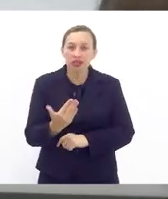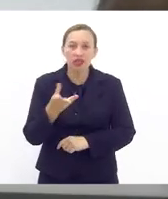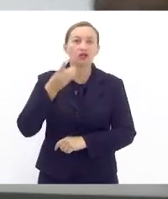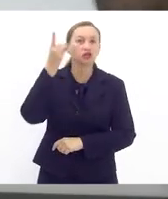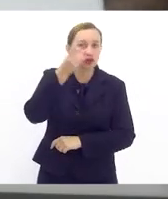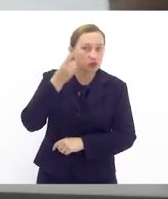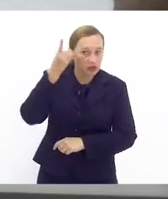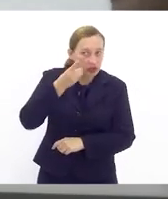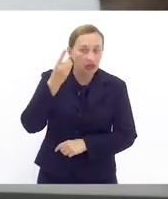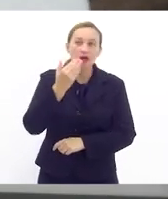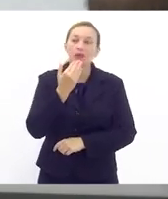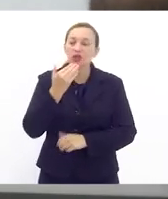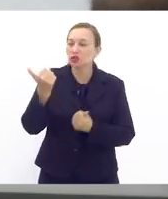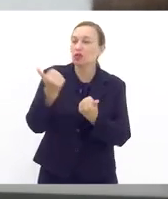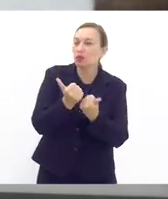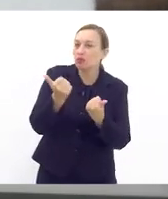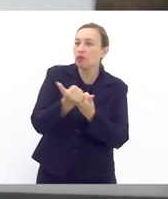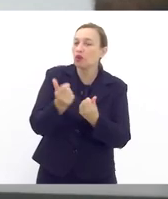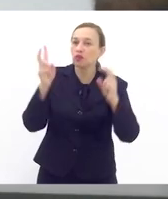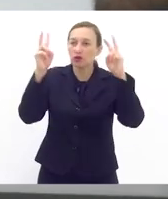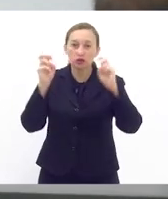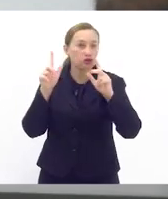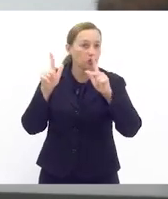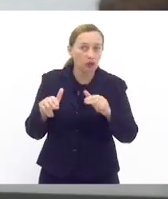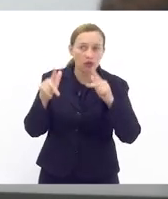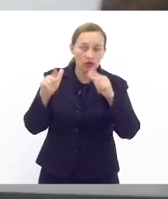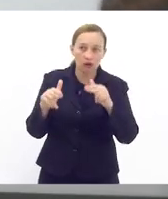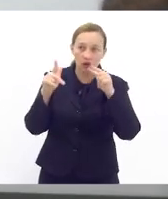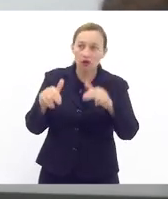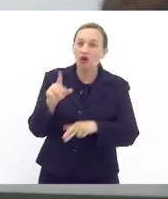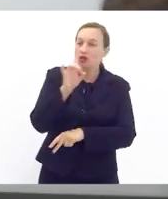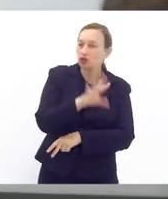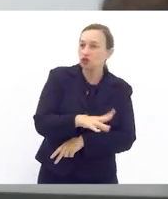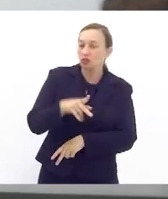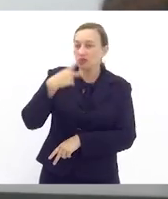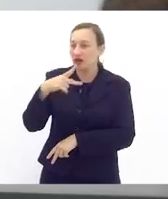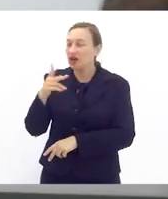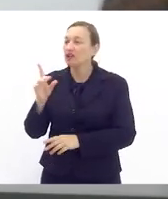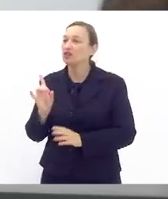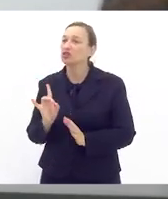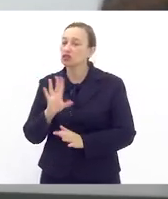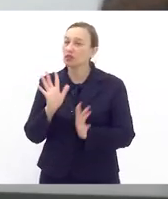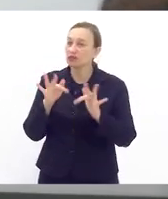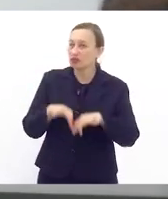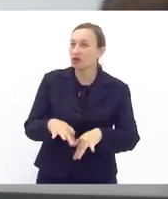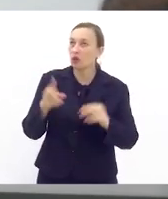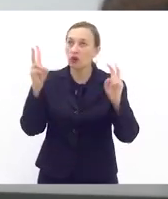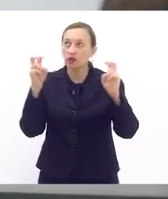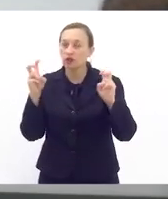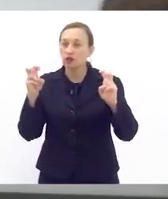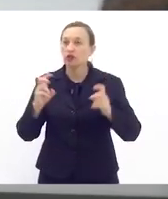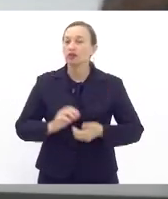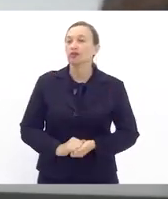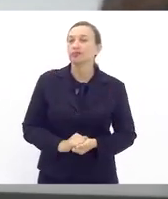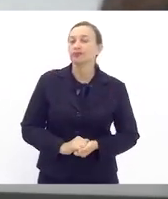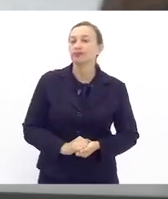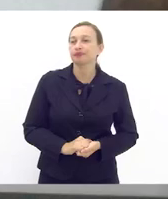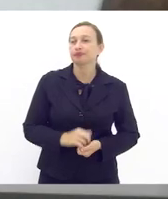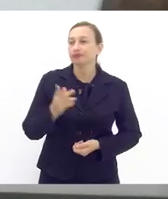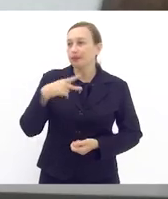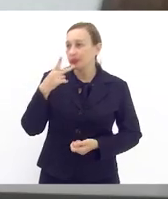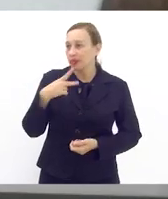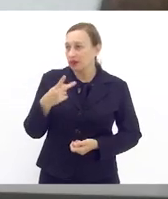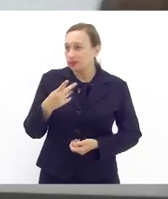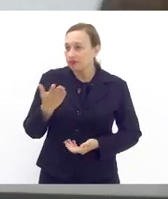e pedindo apoio para as mesmas questões última que eu quero falar só para encerrar é uma questão e aí passar para